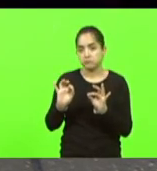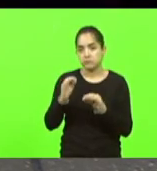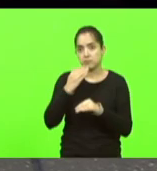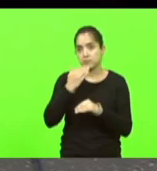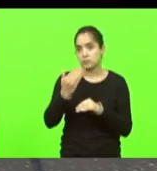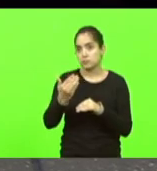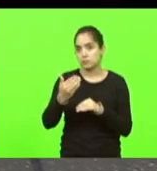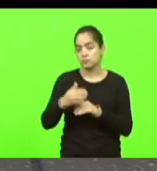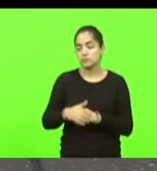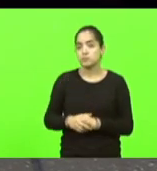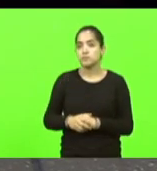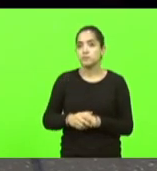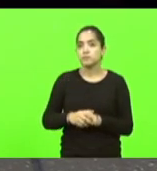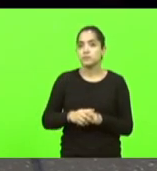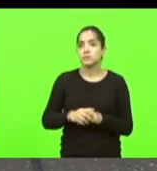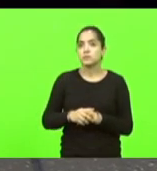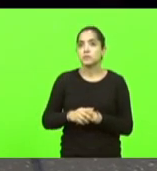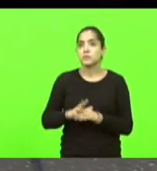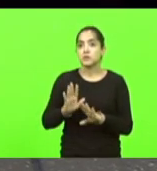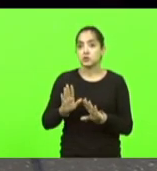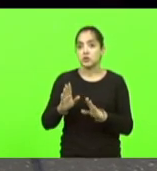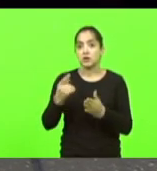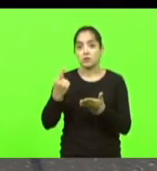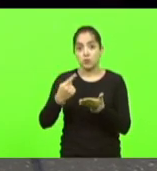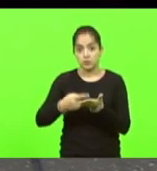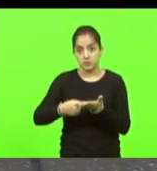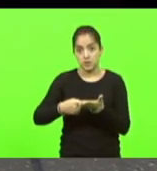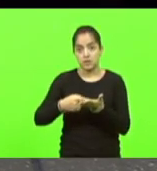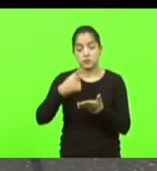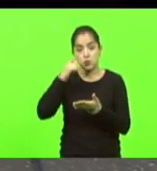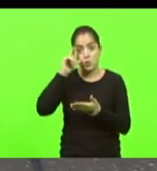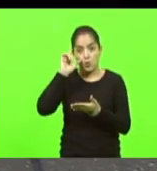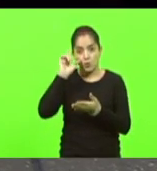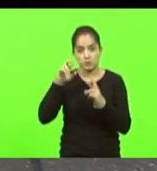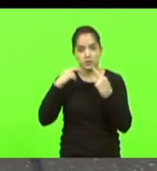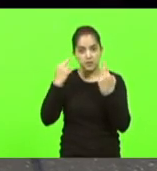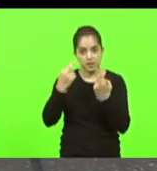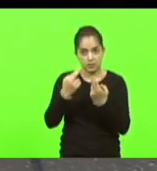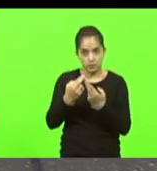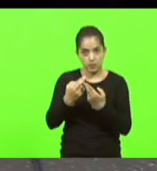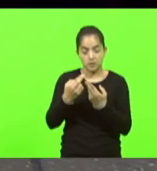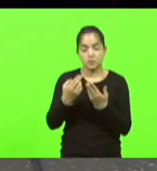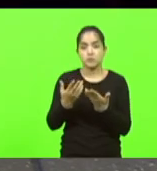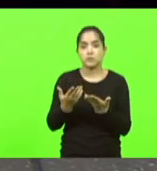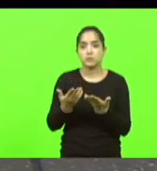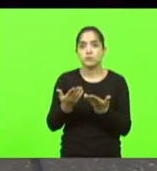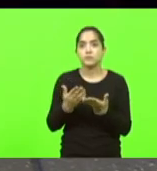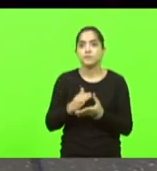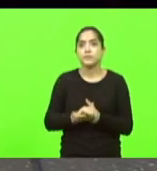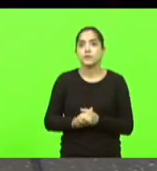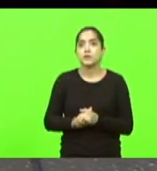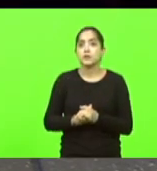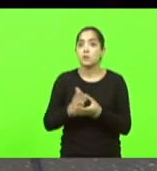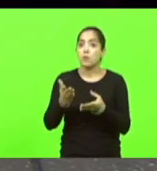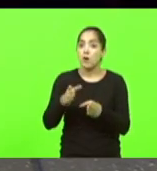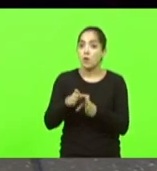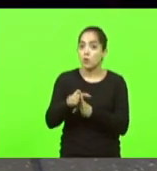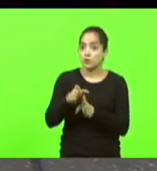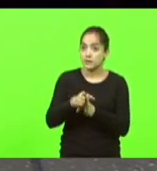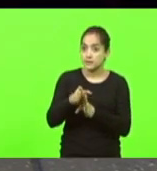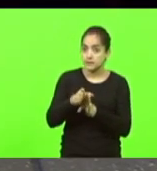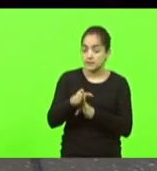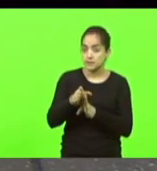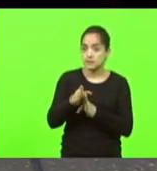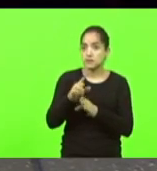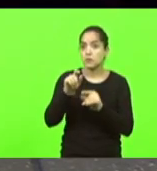isso já acordado ontem durante reunião da bancada então a orientação a